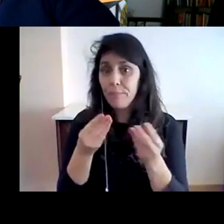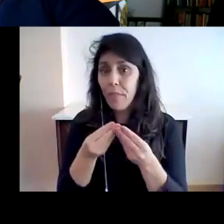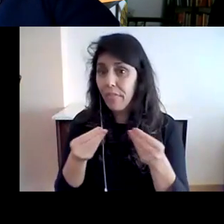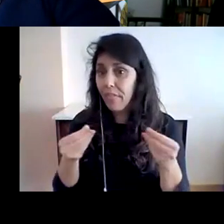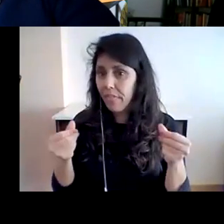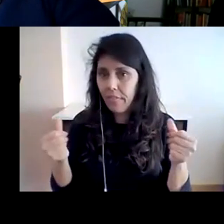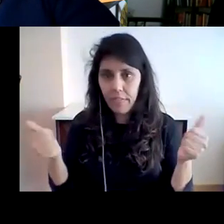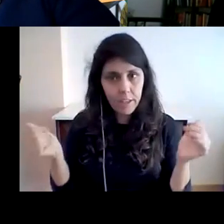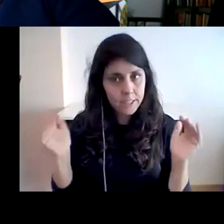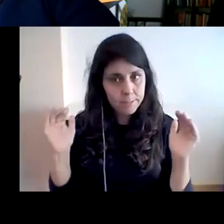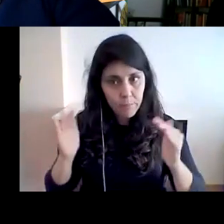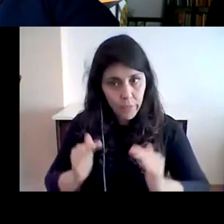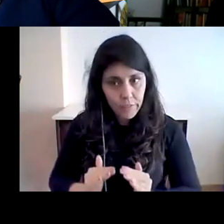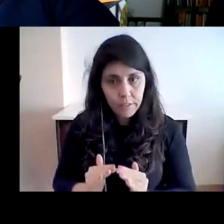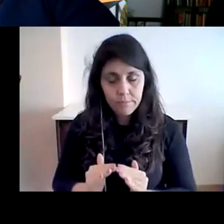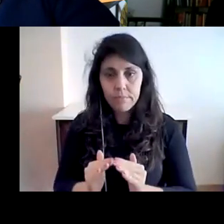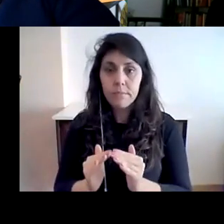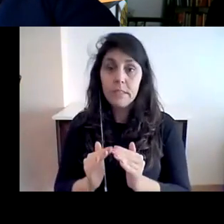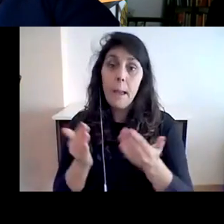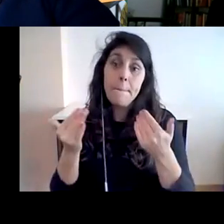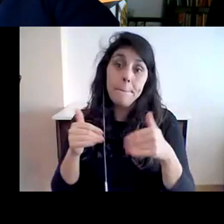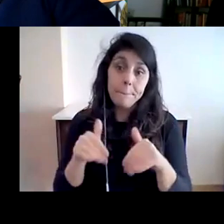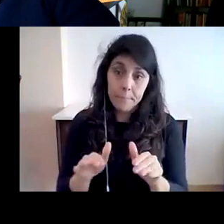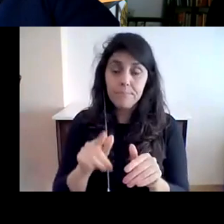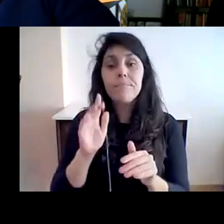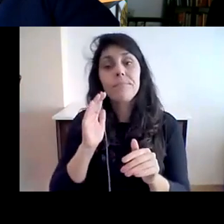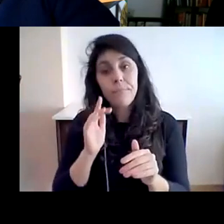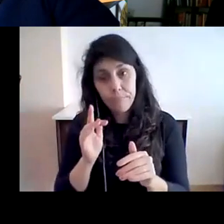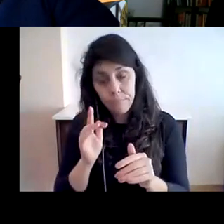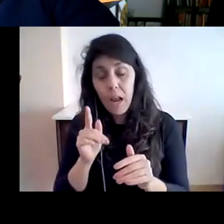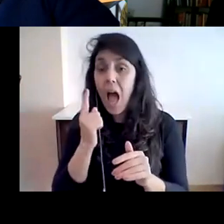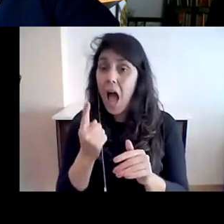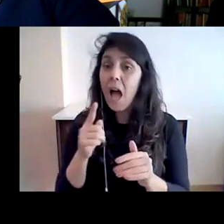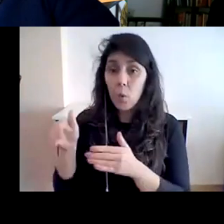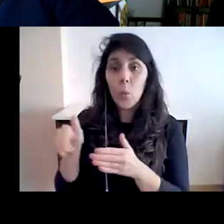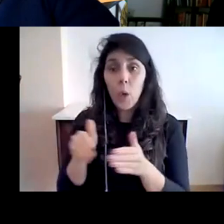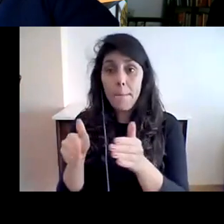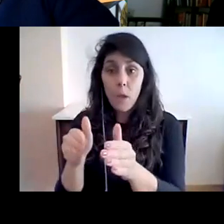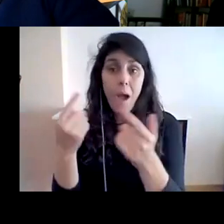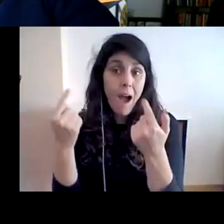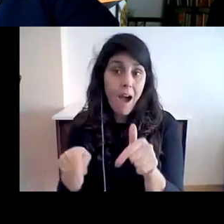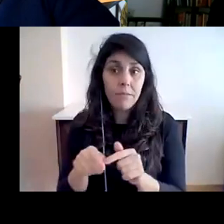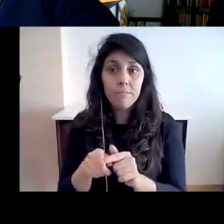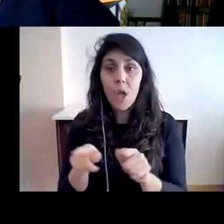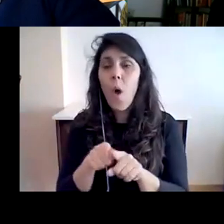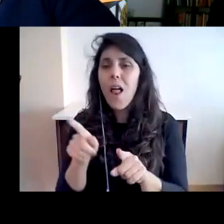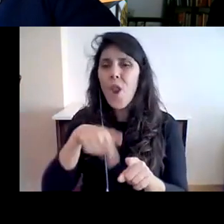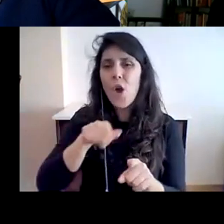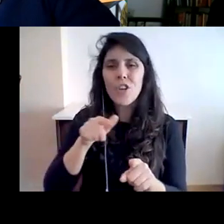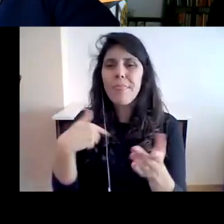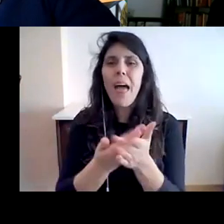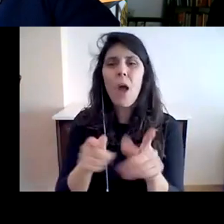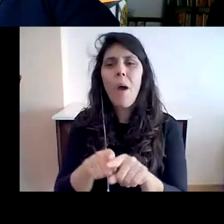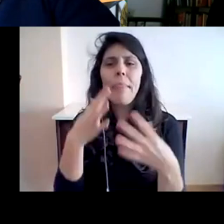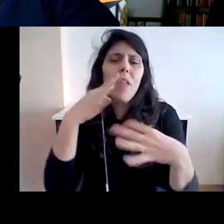atenua. Mas, em todo caso, já há um certo caminho se não naturalizarmos isto. Isto é, já há um